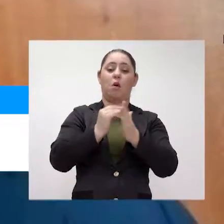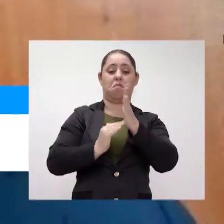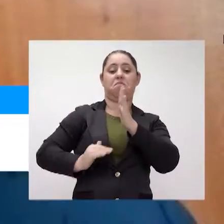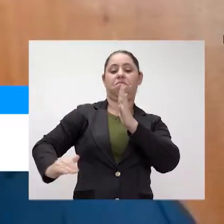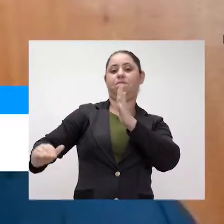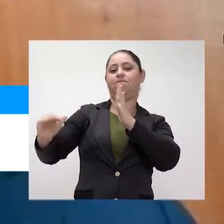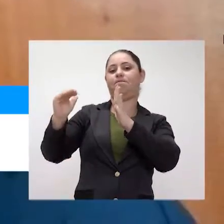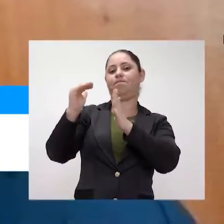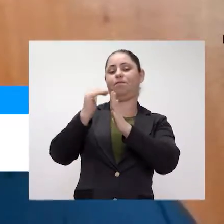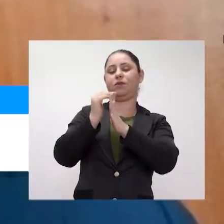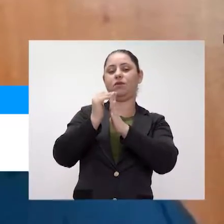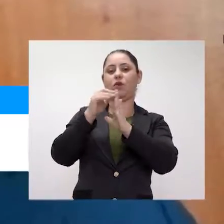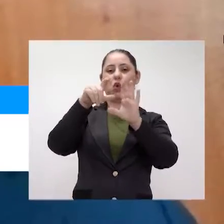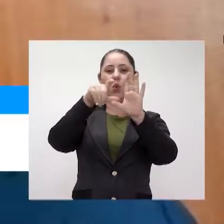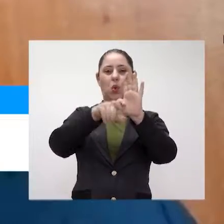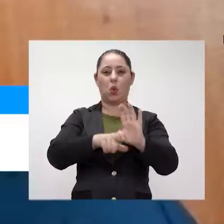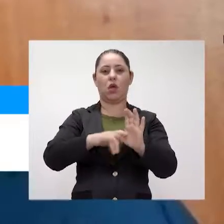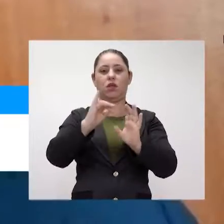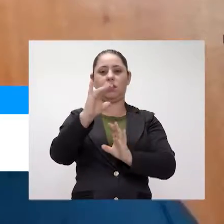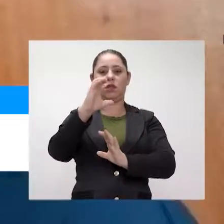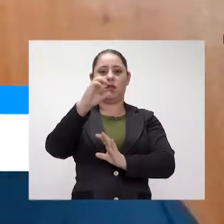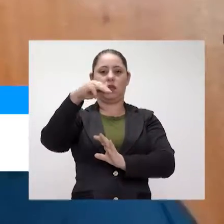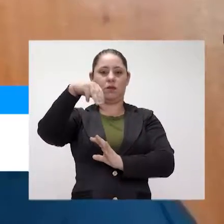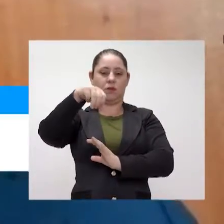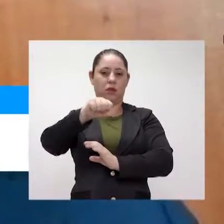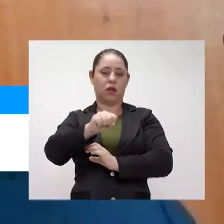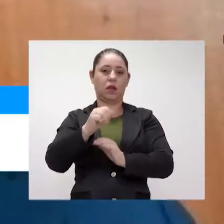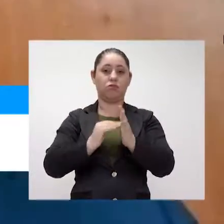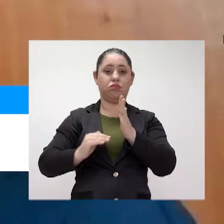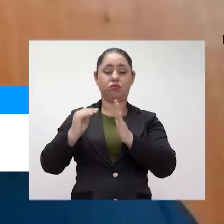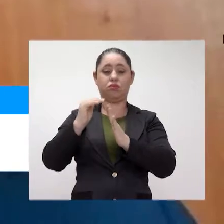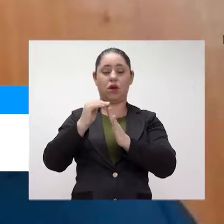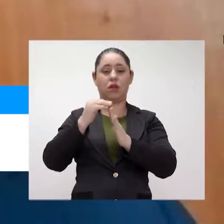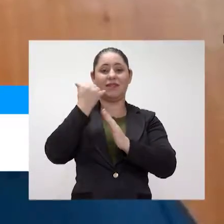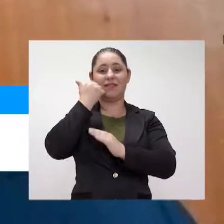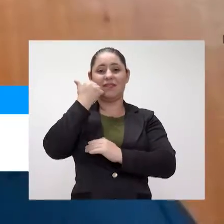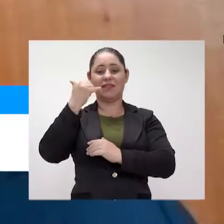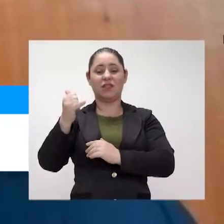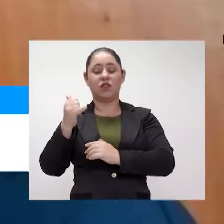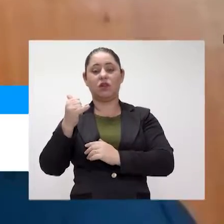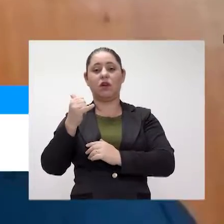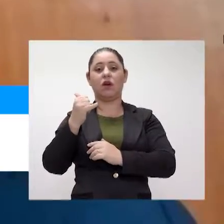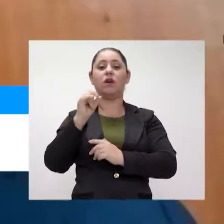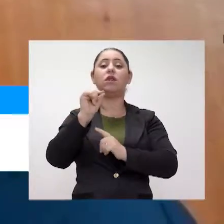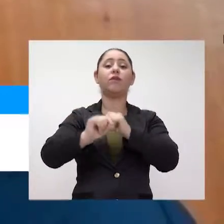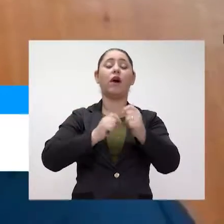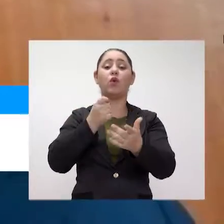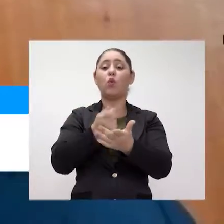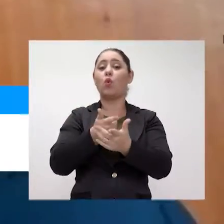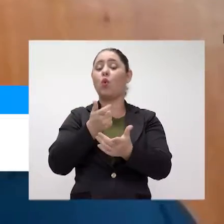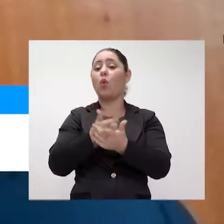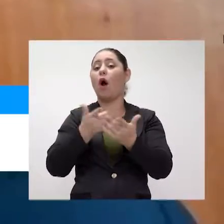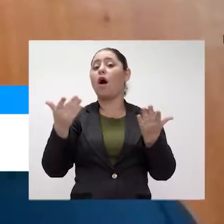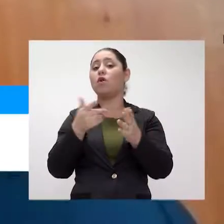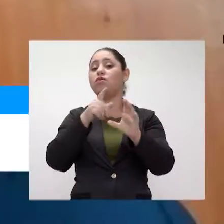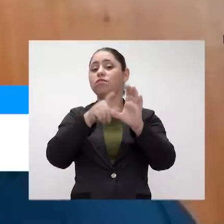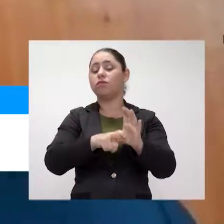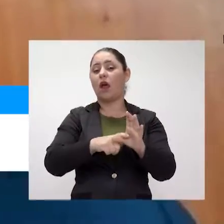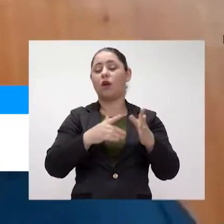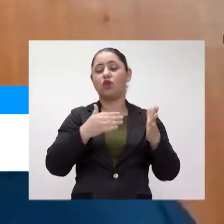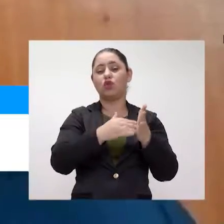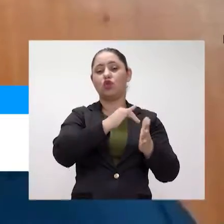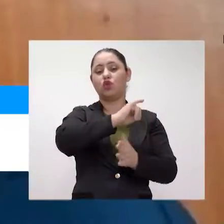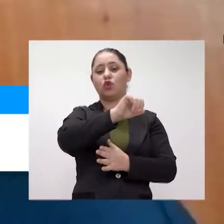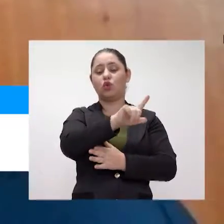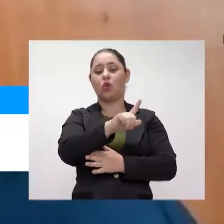e não levar essa incidência do ICMS sobre essa parte excedente do consumo de energia que está sendo cobrado